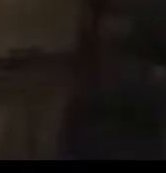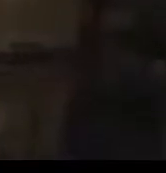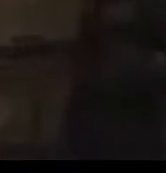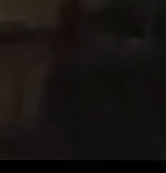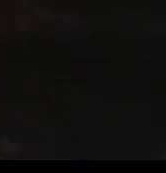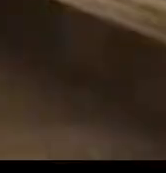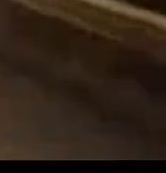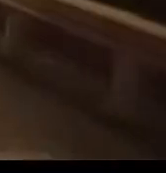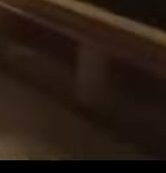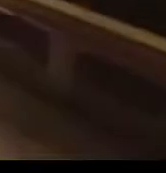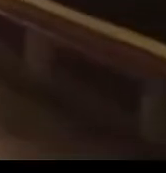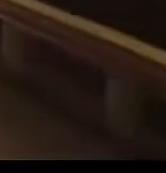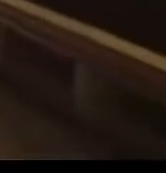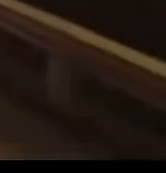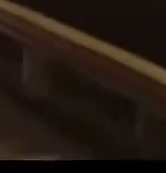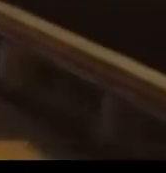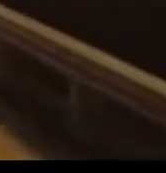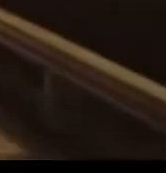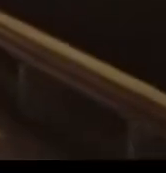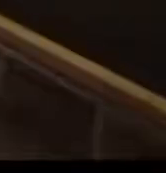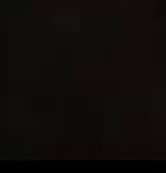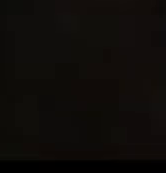E aí